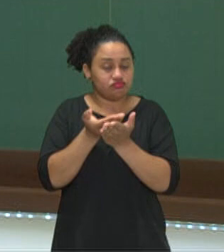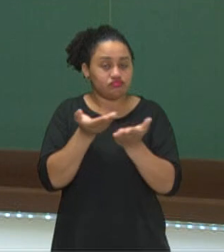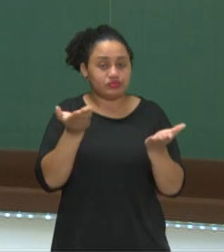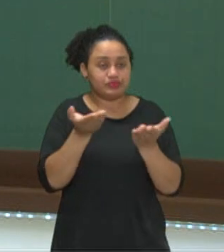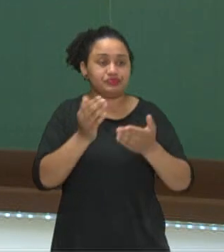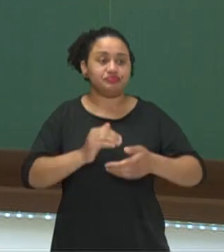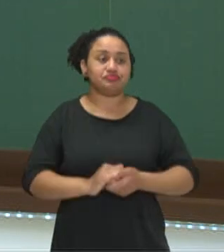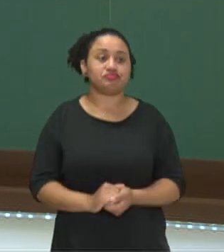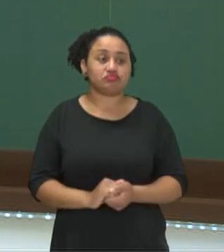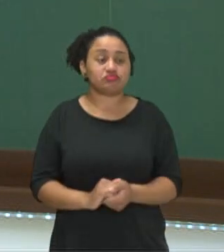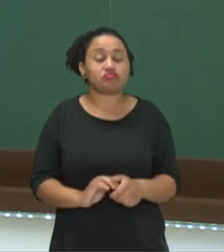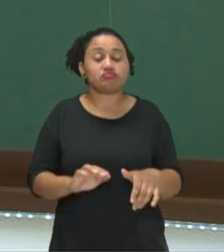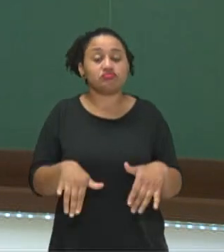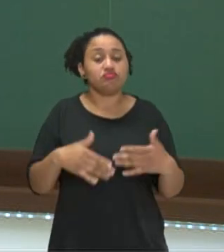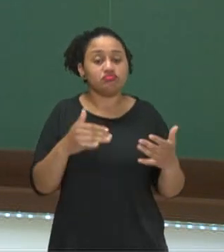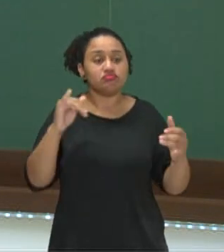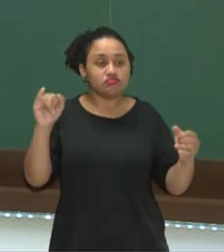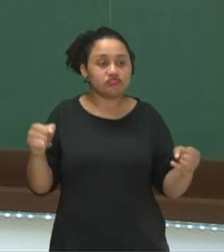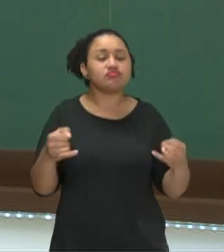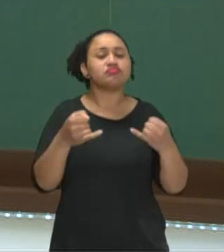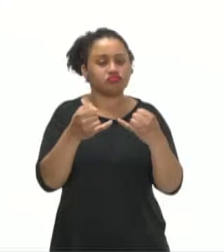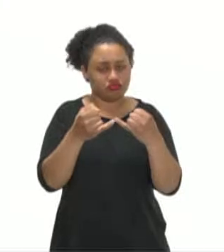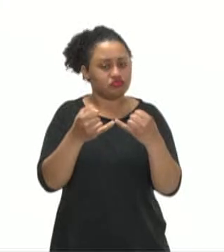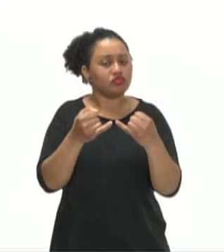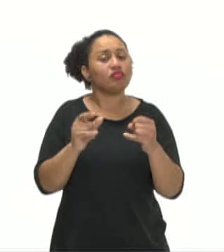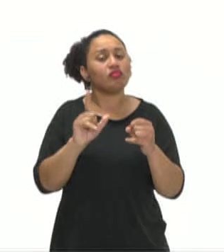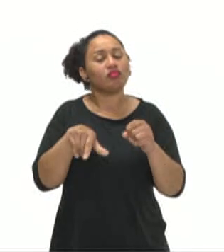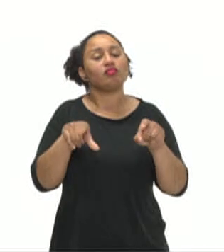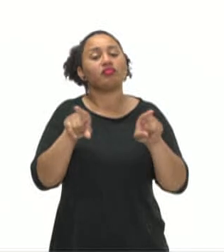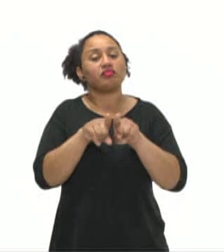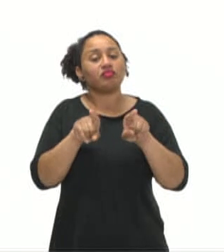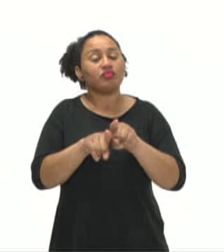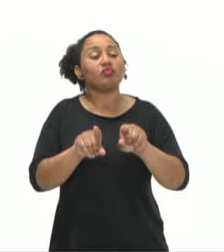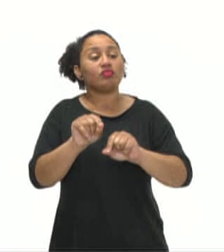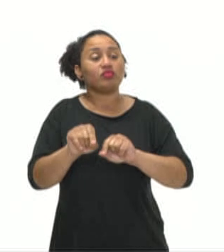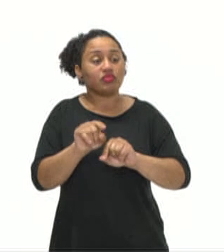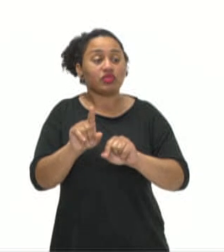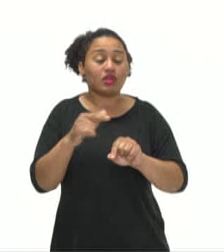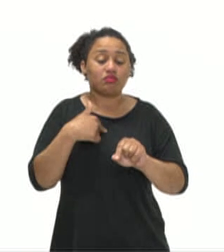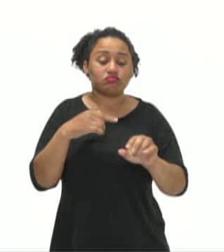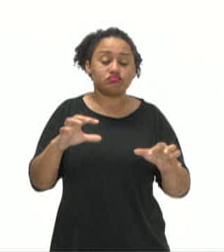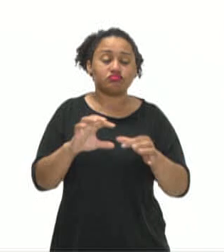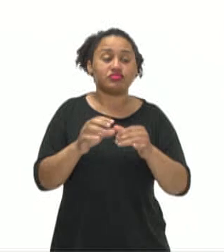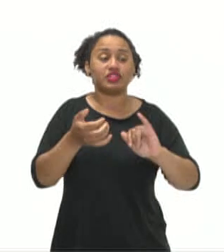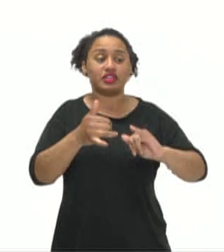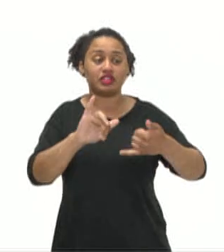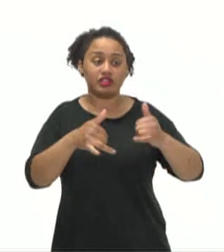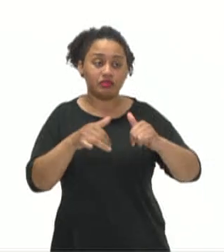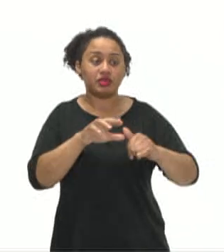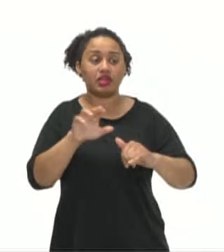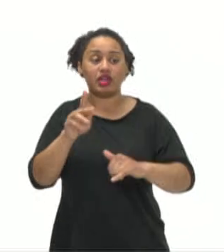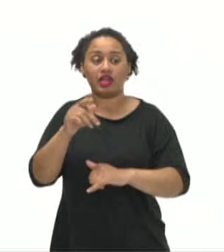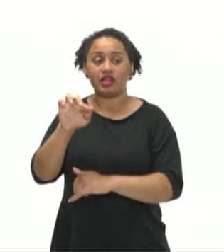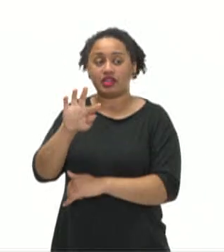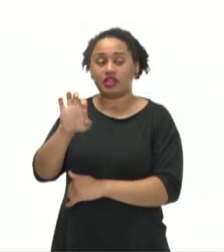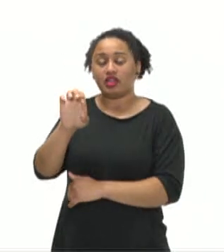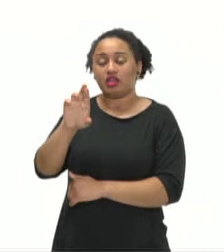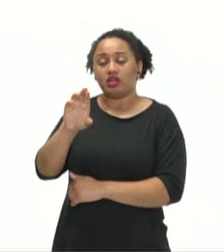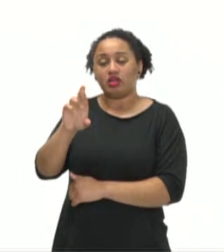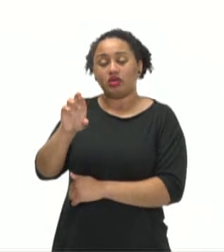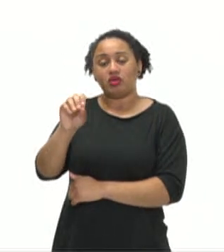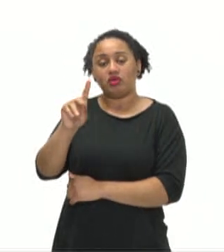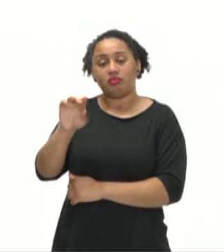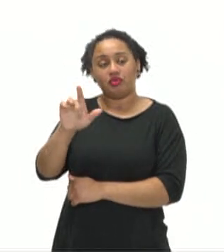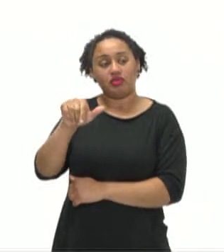Então, ligação iônica ou eletrovalente é também denominada de ligação química heteropolar, pois esse tipo de